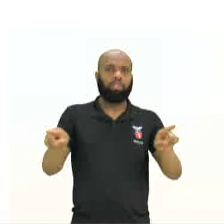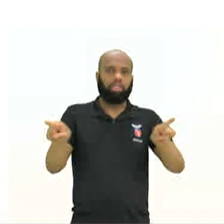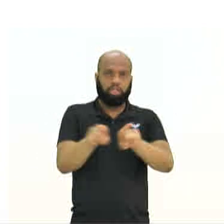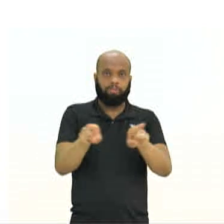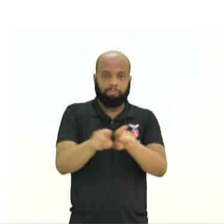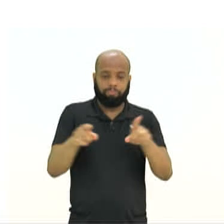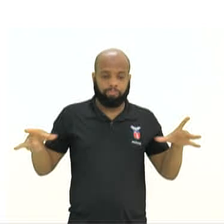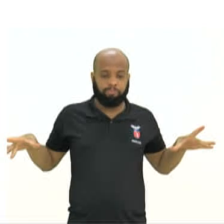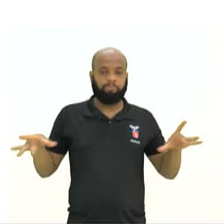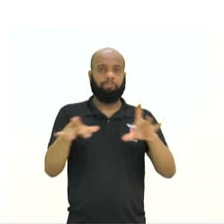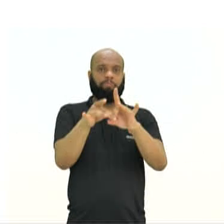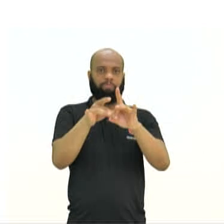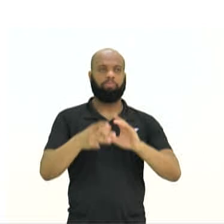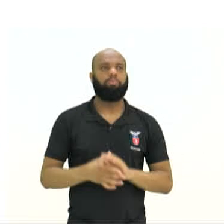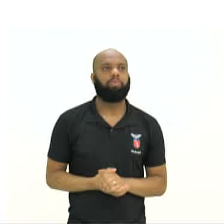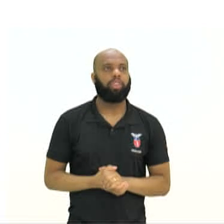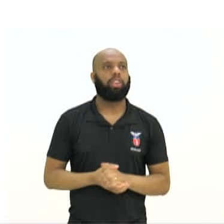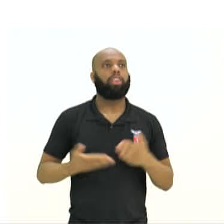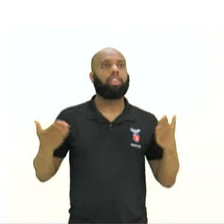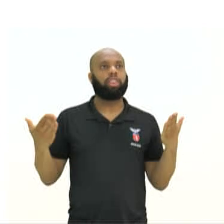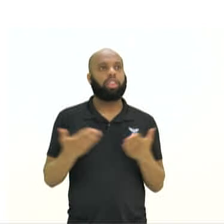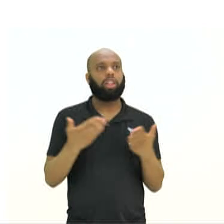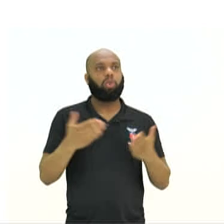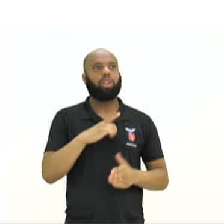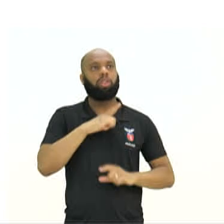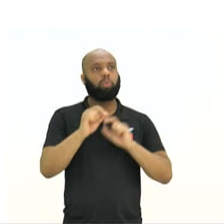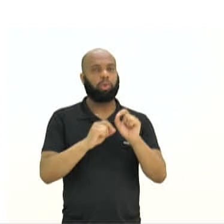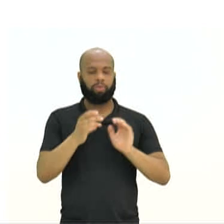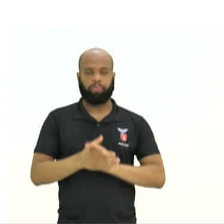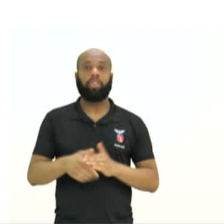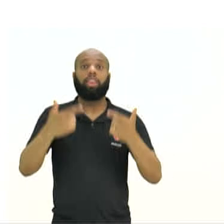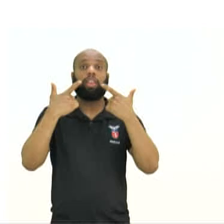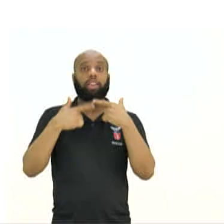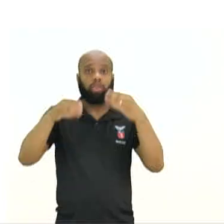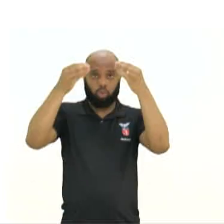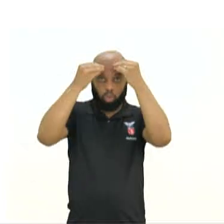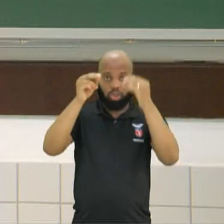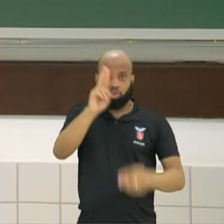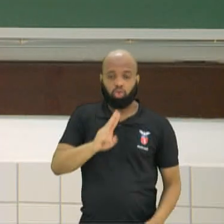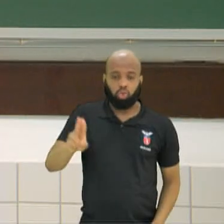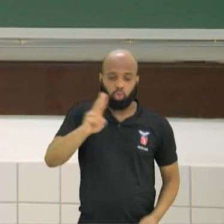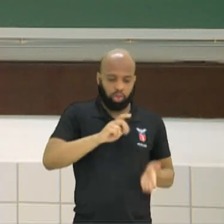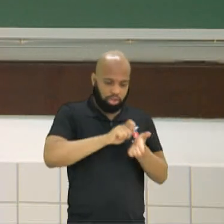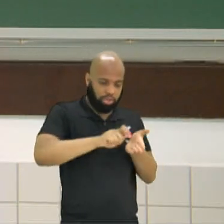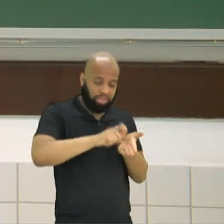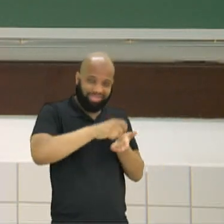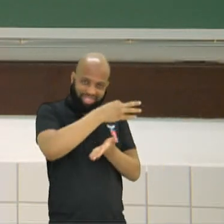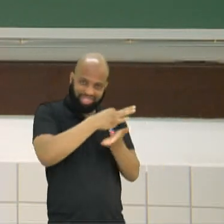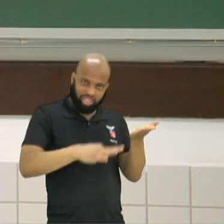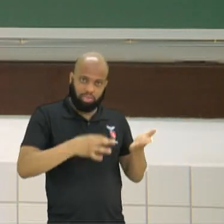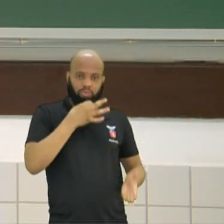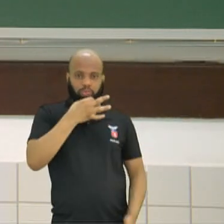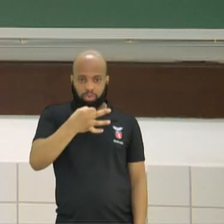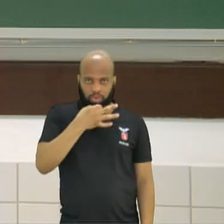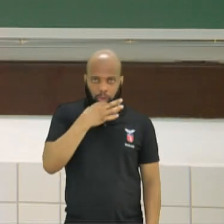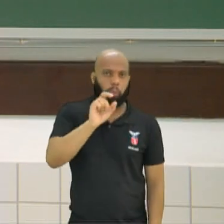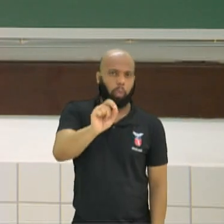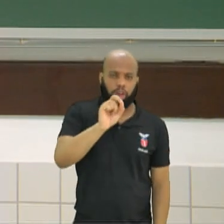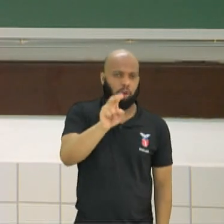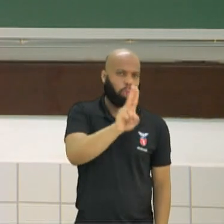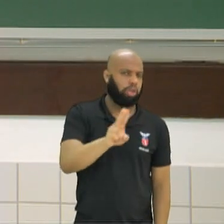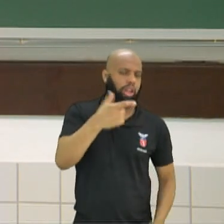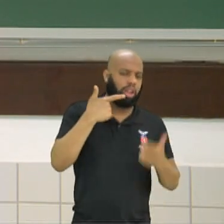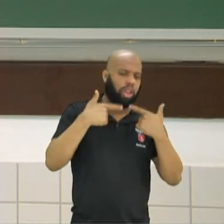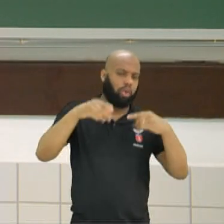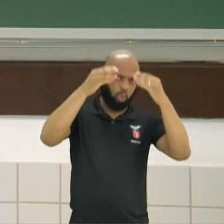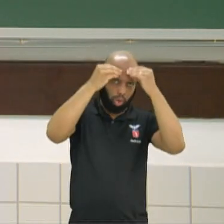Conectivos poderosos. Pessoal, a linguagem utilizada numa dissertação argumentativa. Olha só,